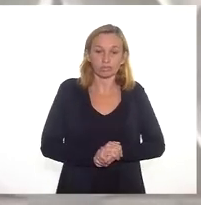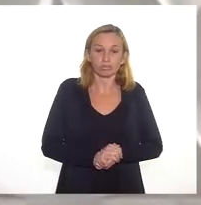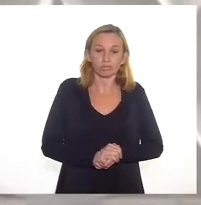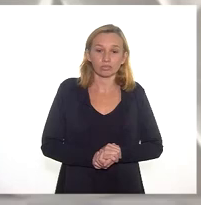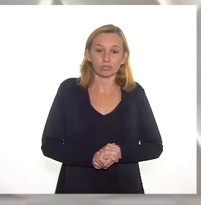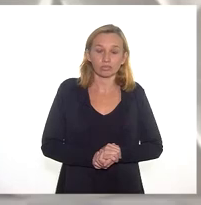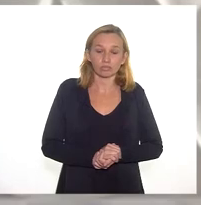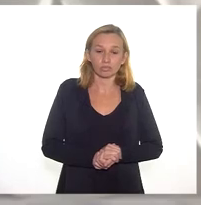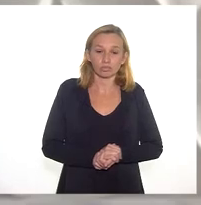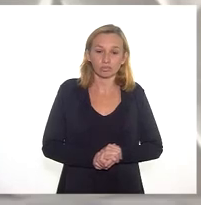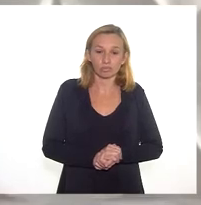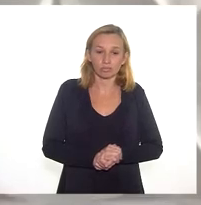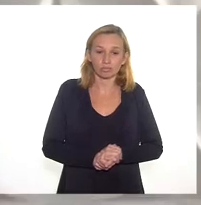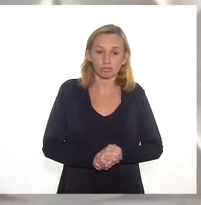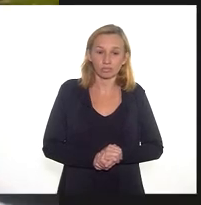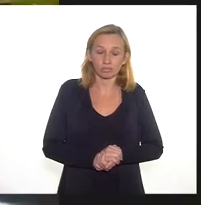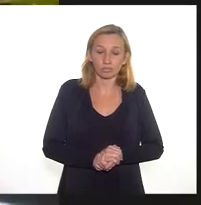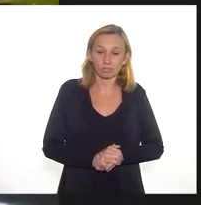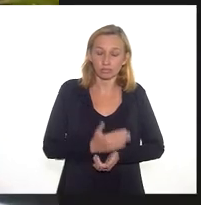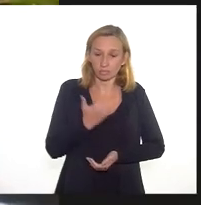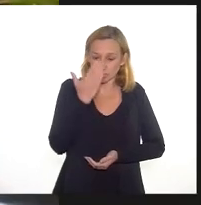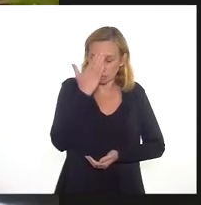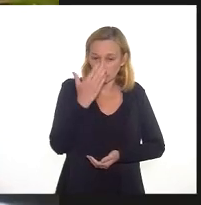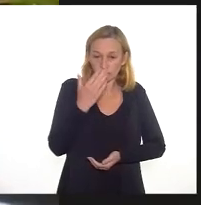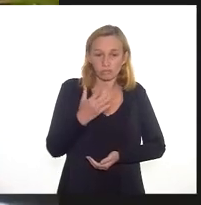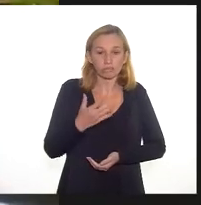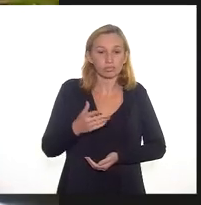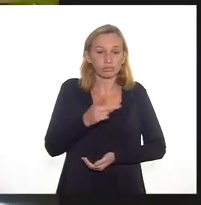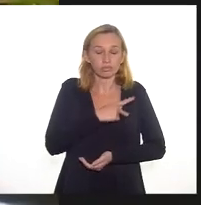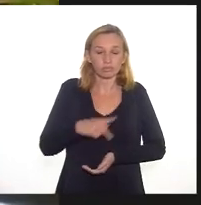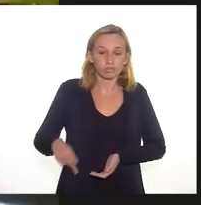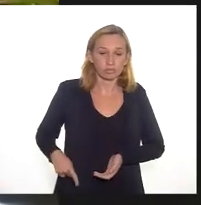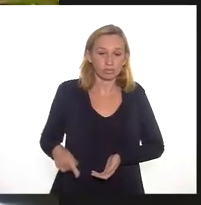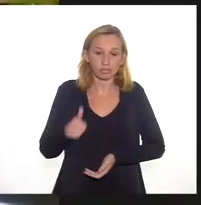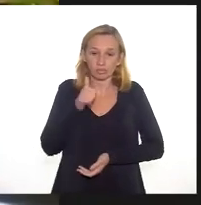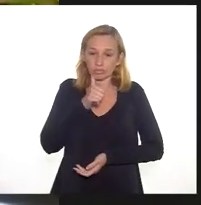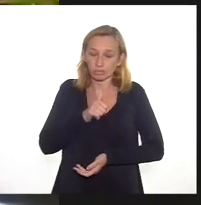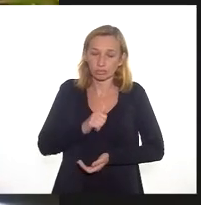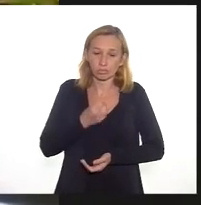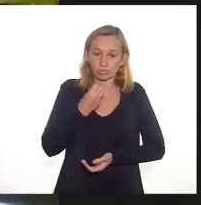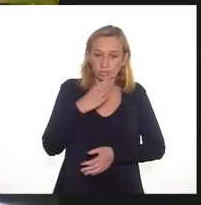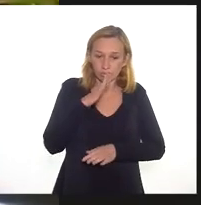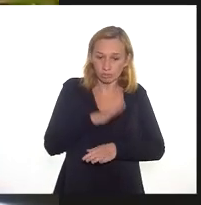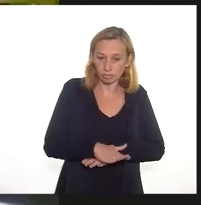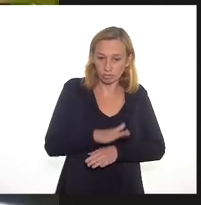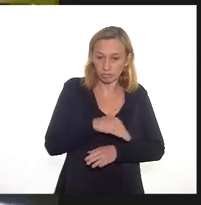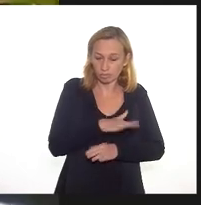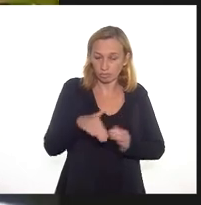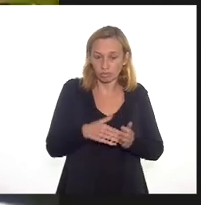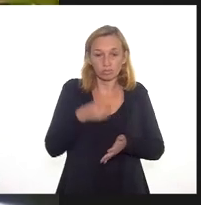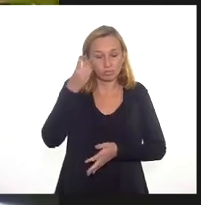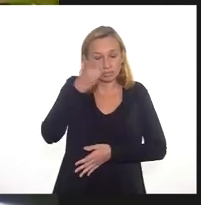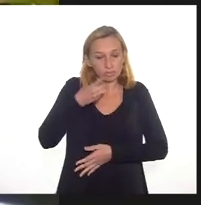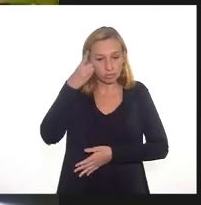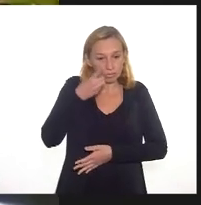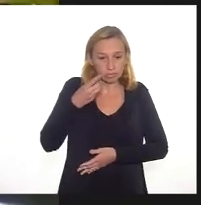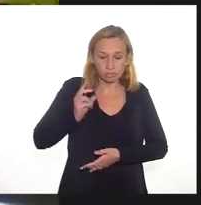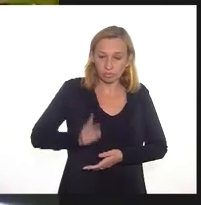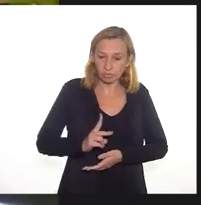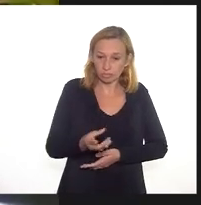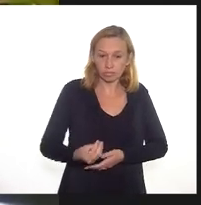manifestação. Muito obrigada, senhora presidenta. Boa tarde aos deputados e às deputadas que